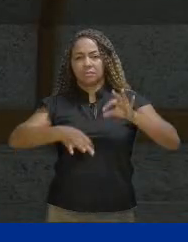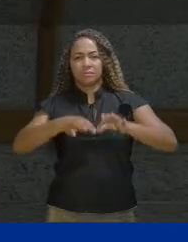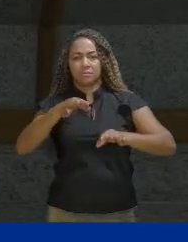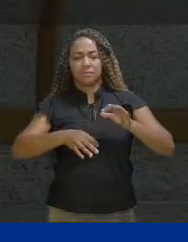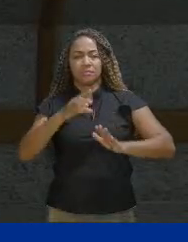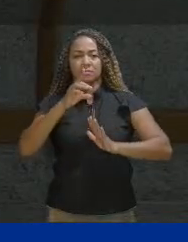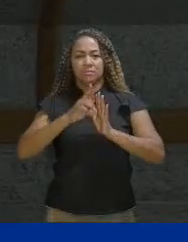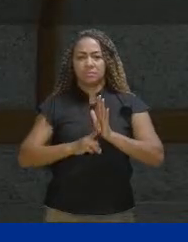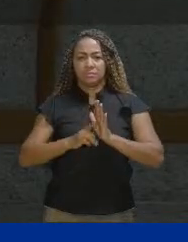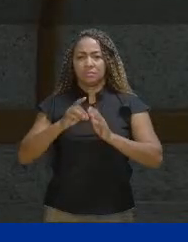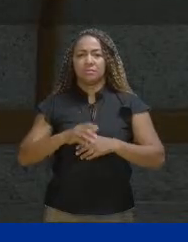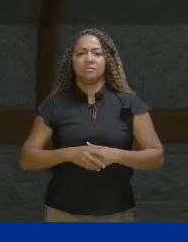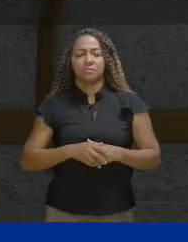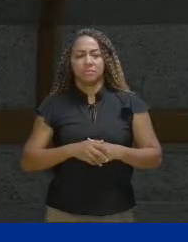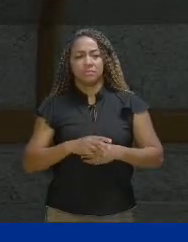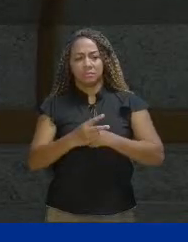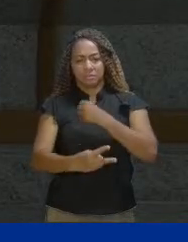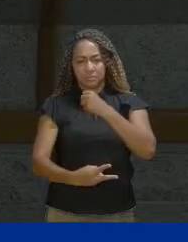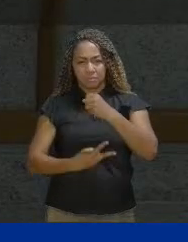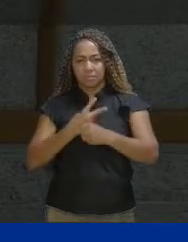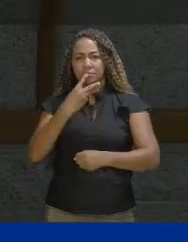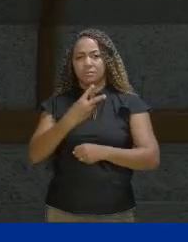de direito para o biênio